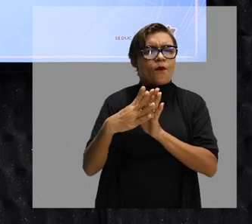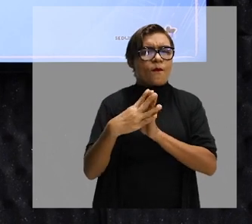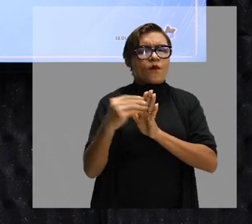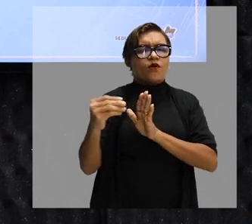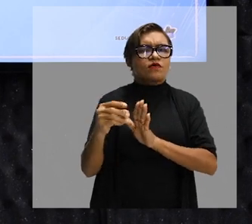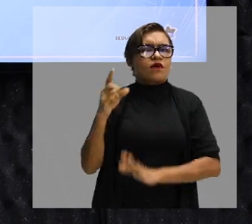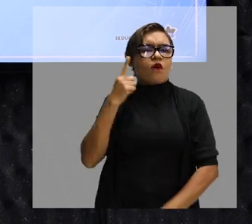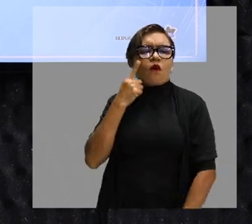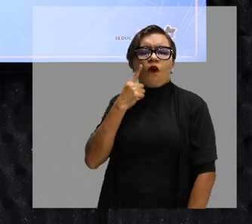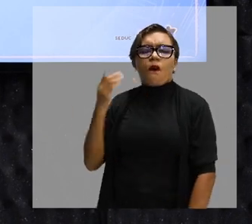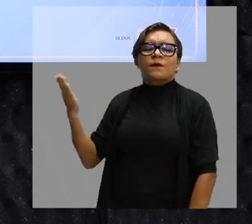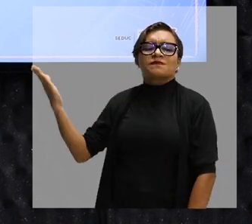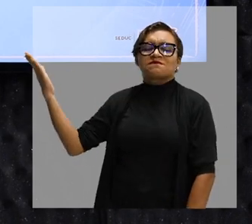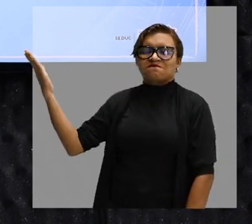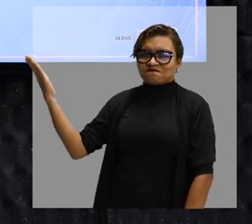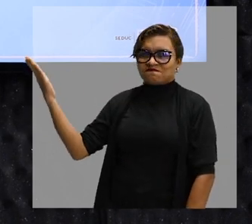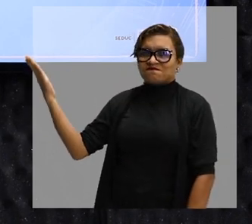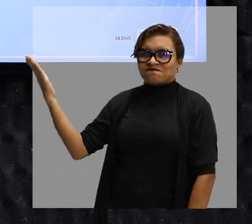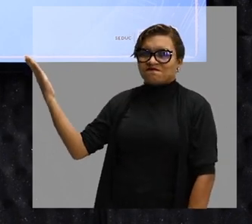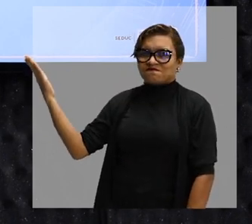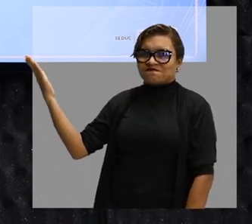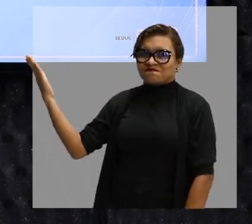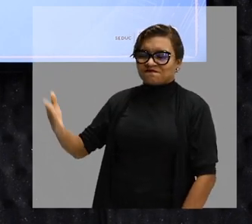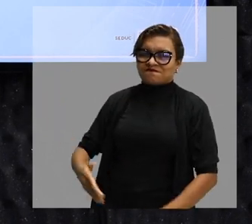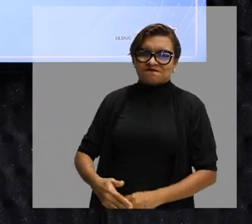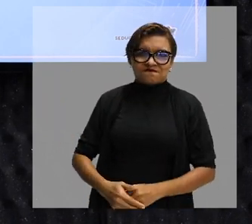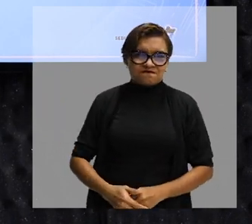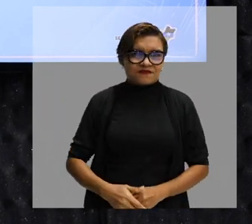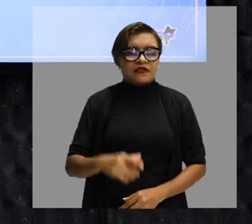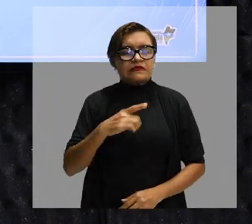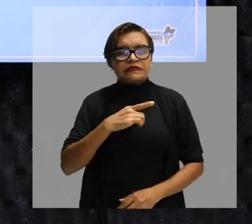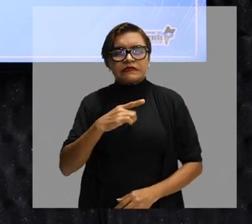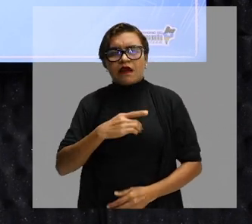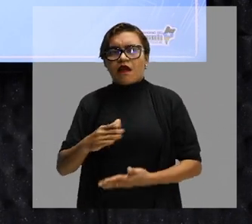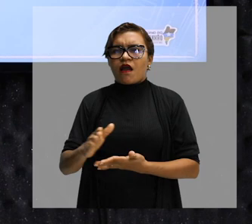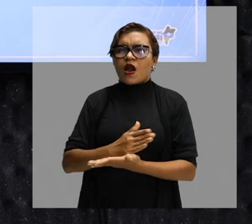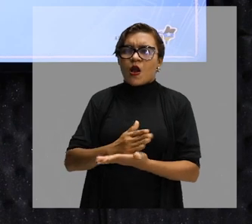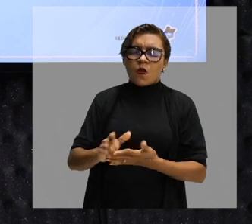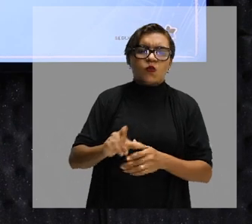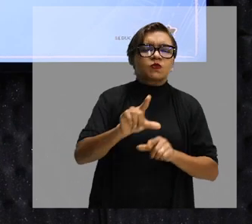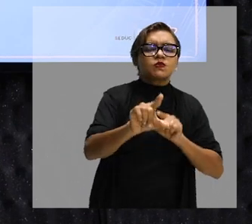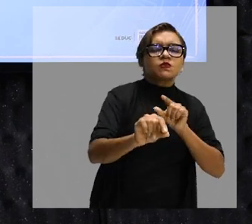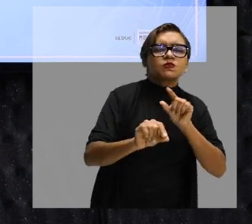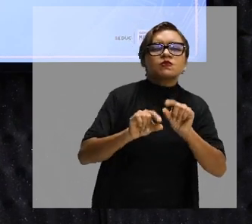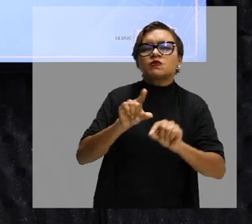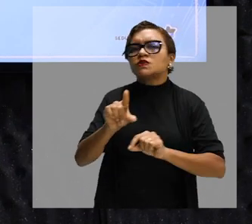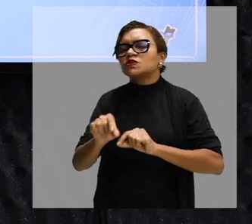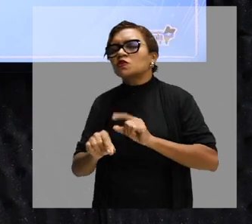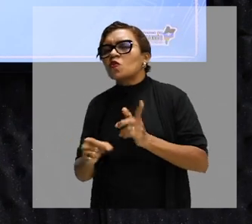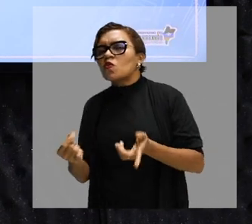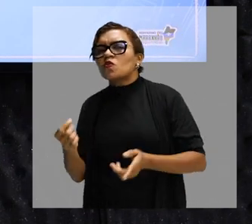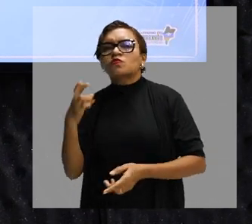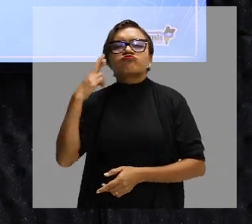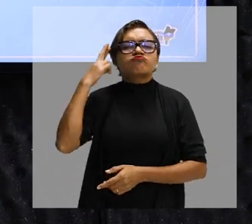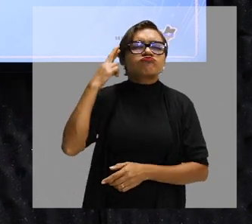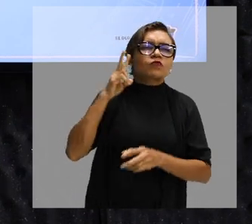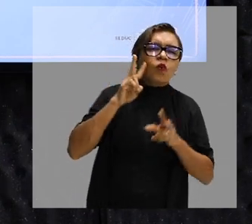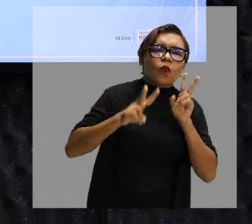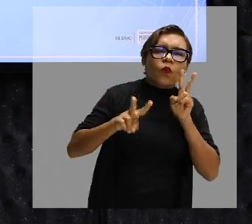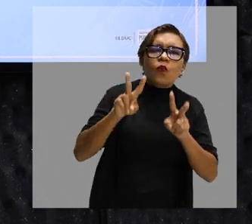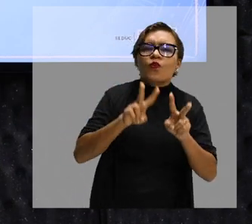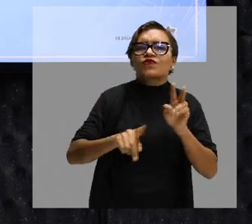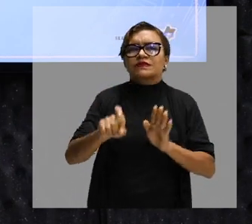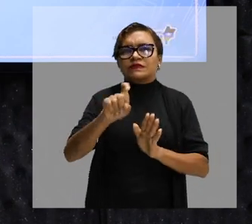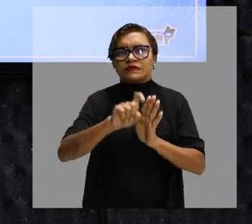esta proposição de forma de perguntar, de trazer um item ou uma análise de texto com